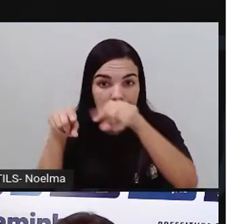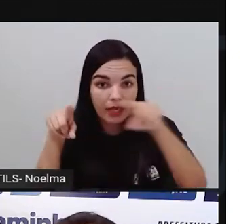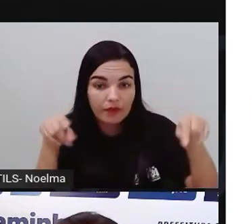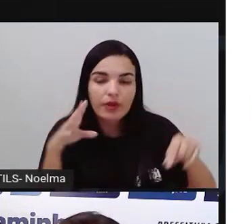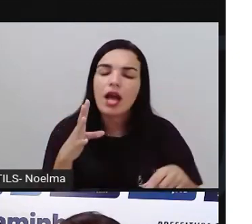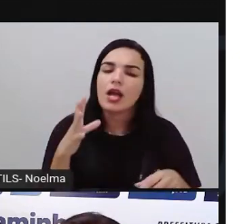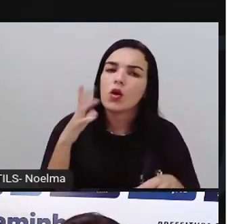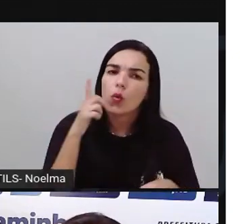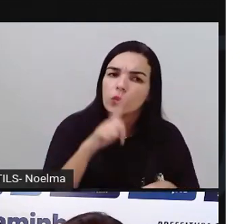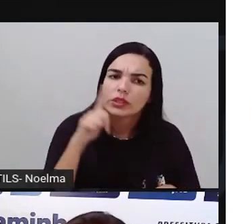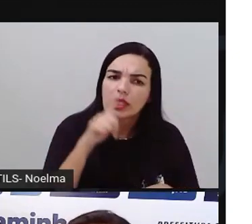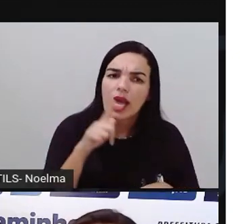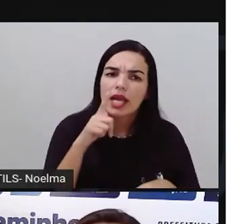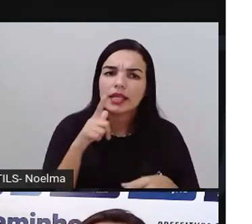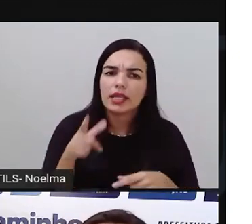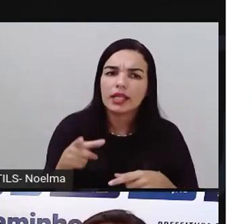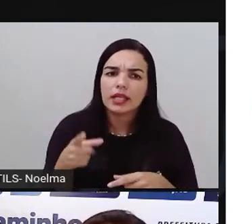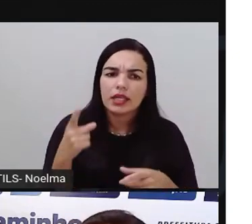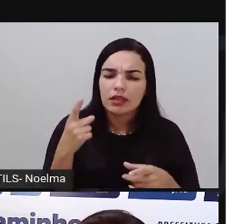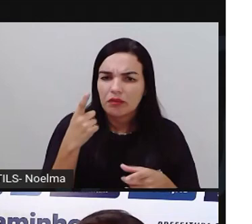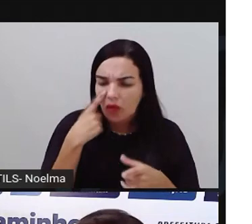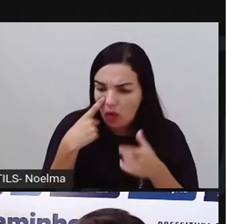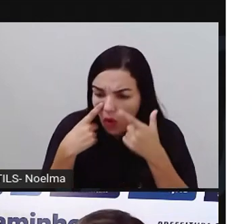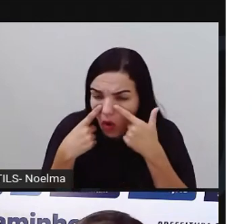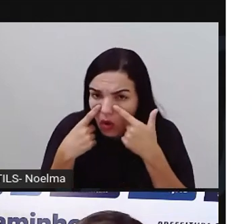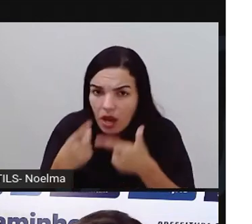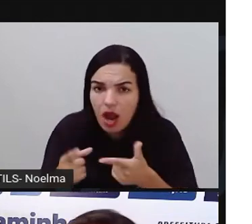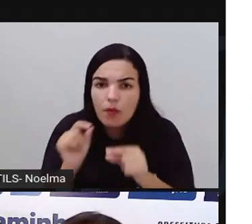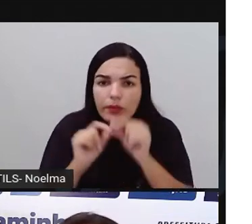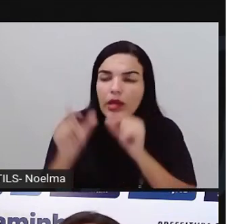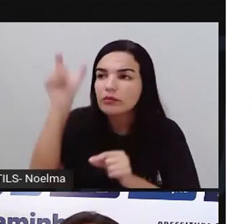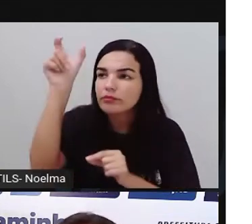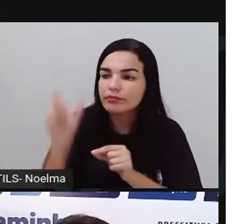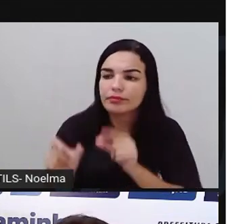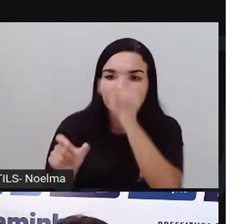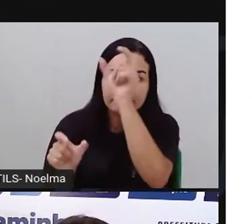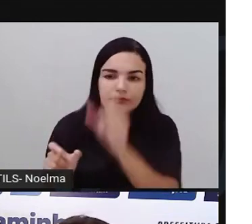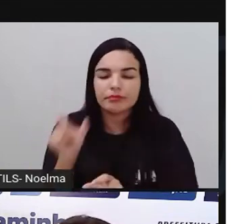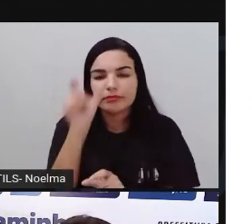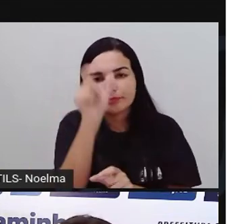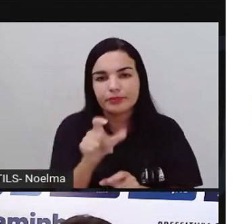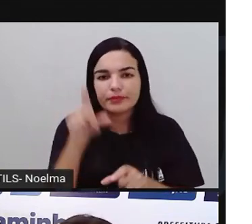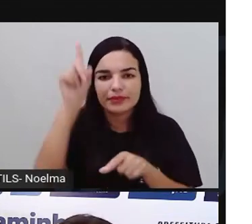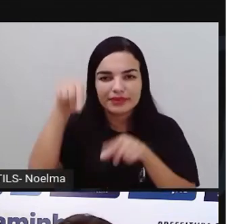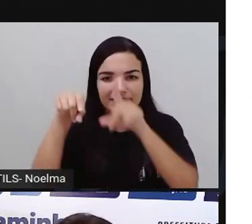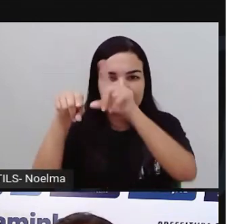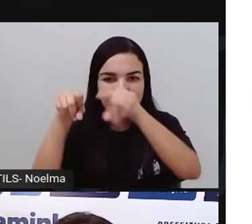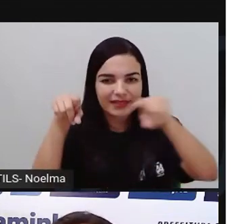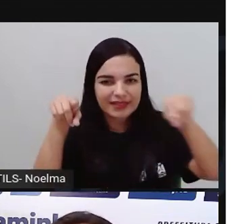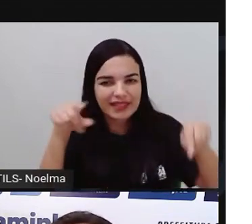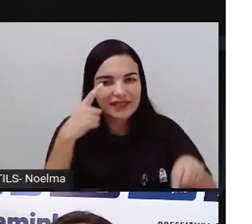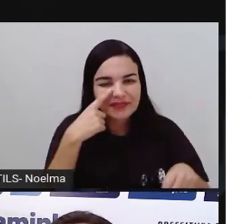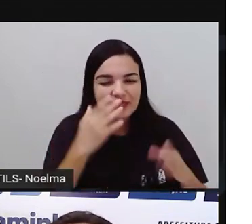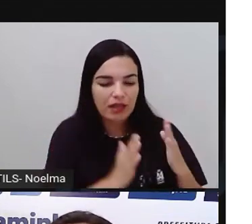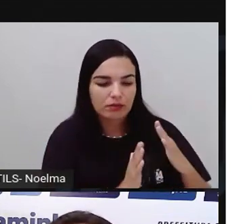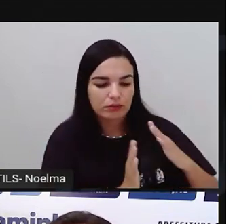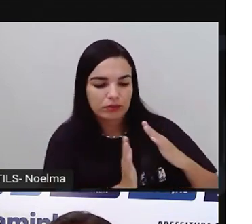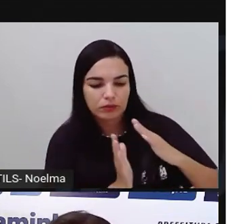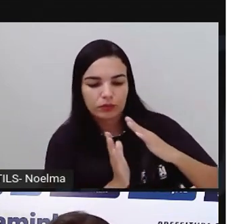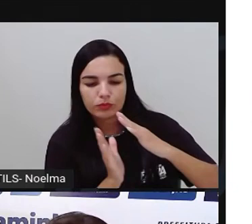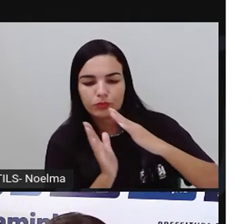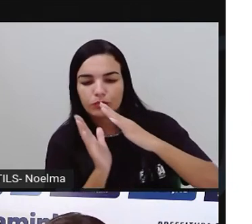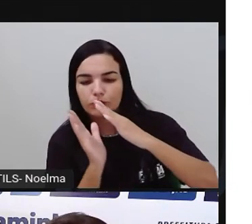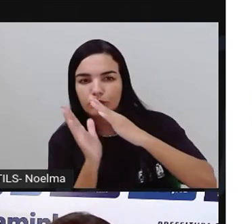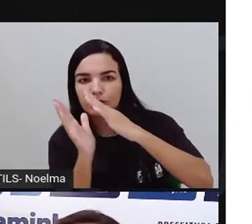consegue identificar, né, que este aqui é um gráfico de colunas, e a gente observa aí que as colunas elas vão aumentando